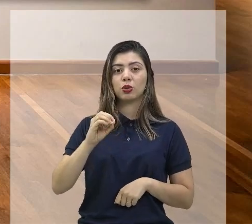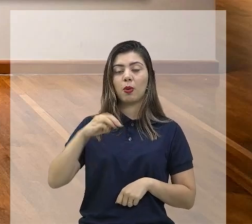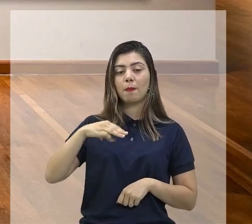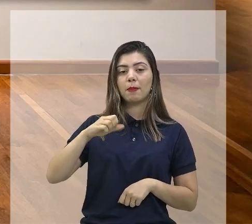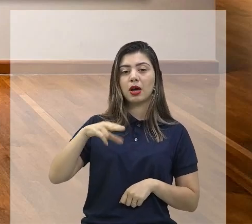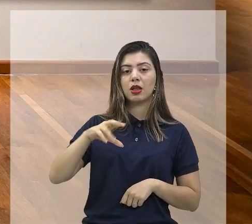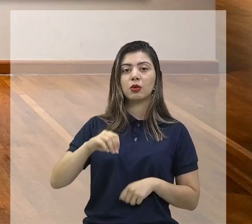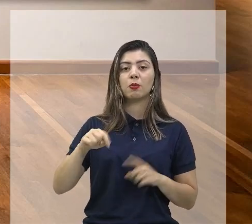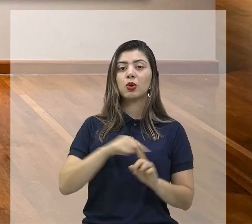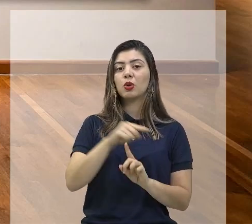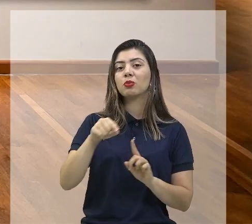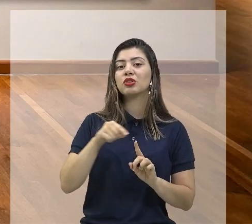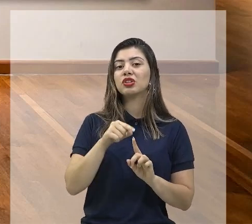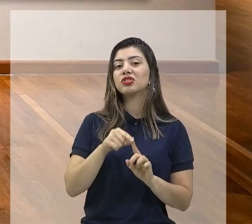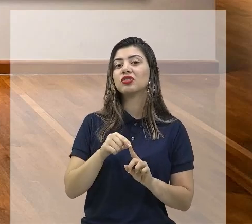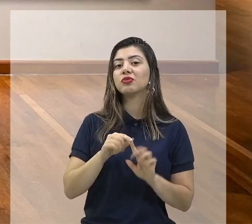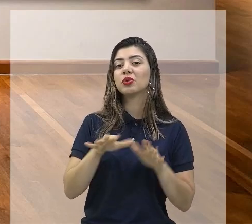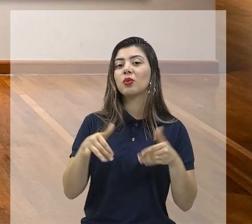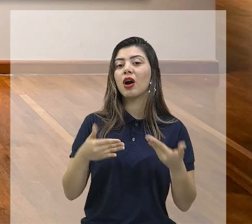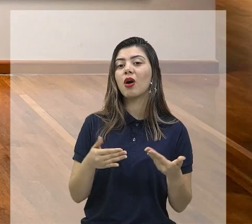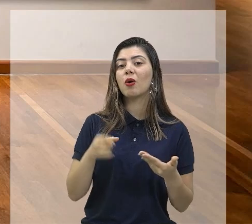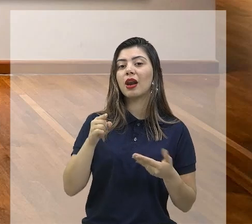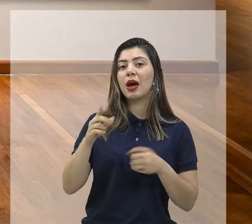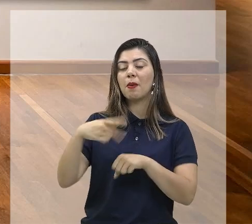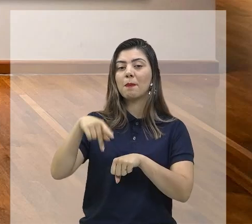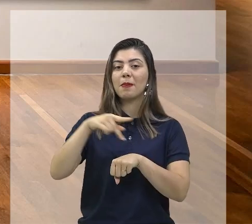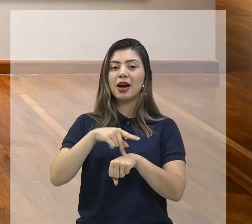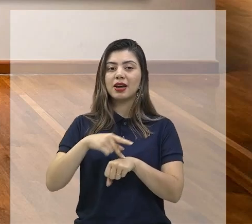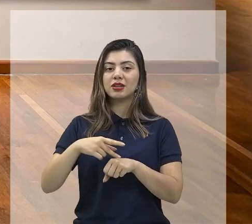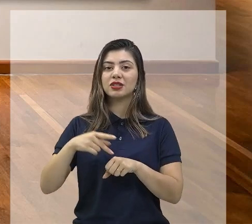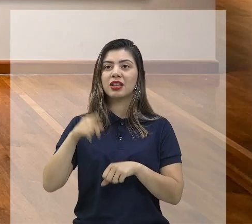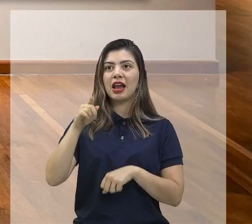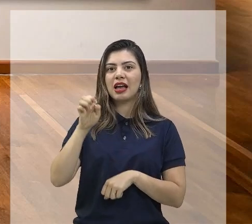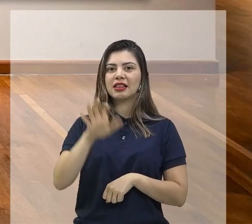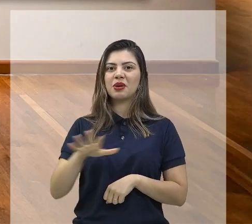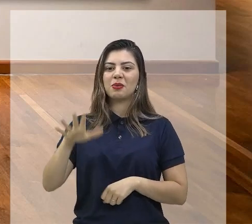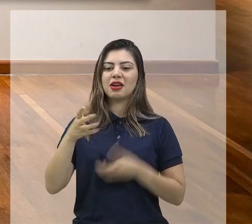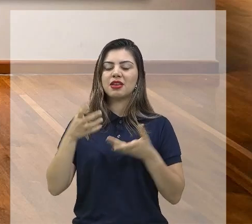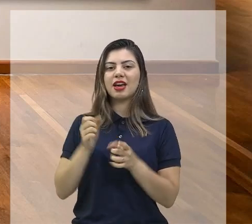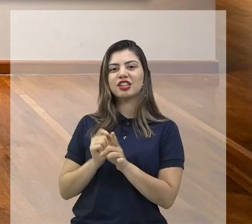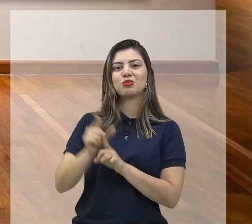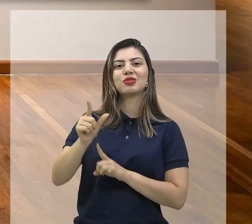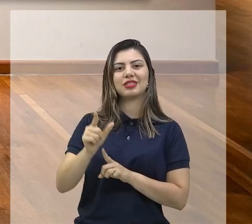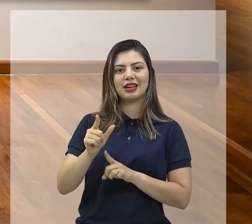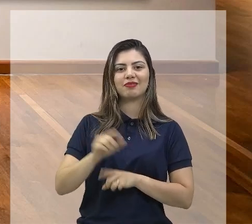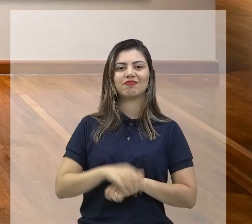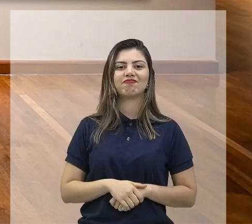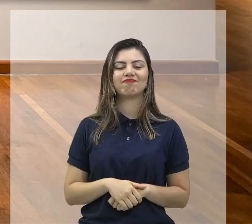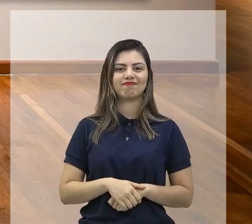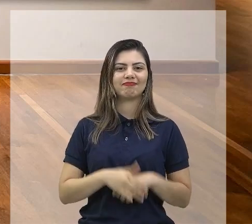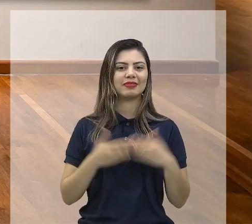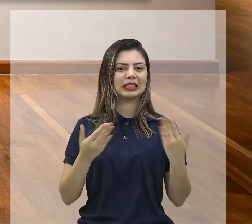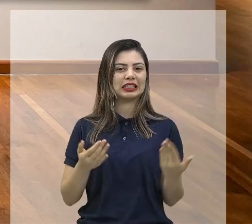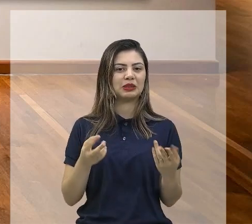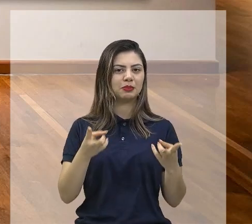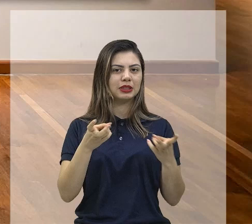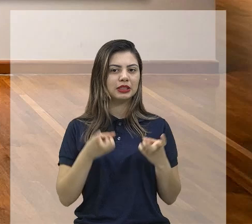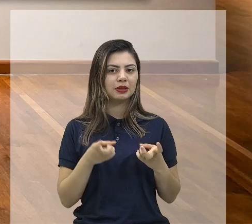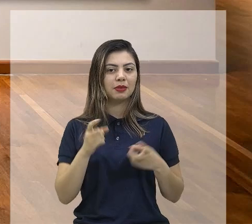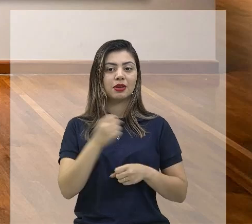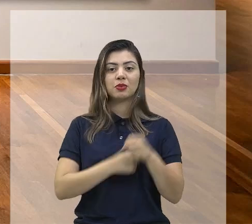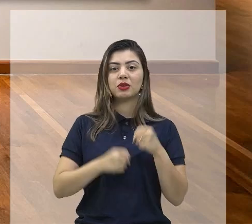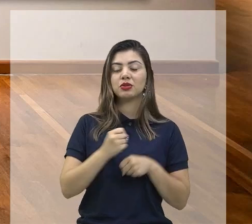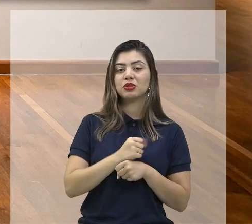necessidade de expulsar quem? Os otomanos do território europeu. Então, olha só, nós temos aí, né, o ano então de